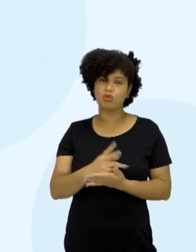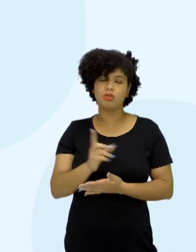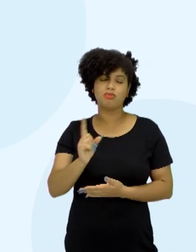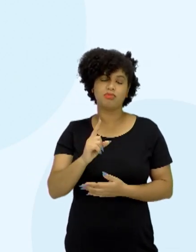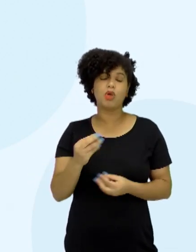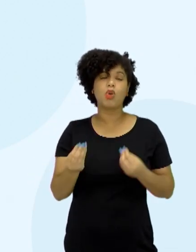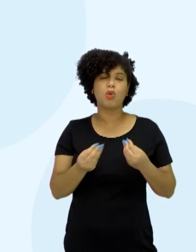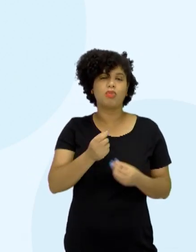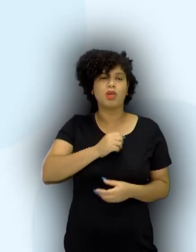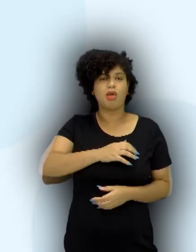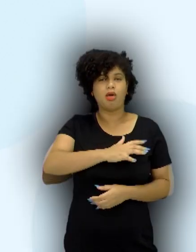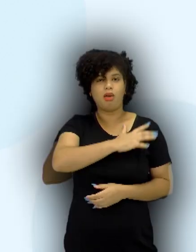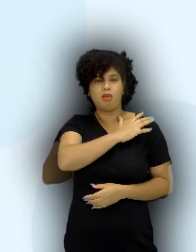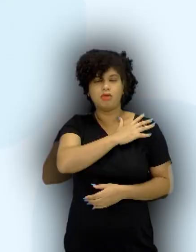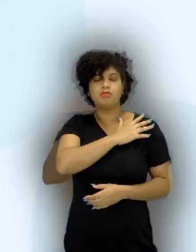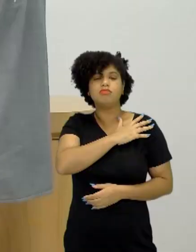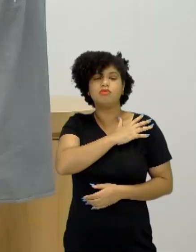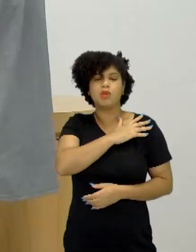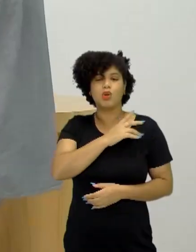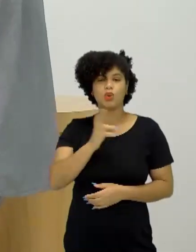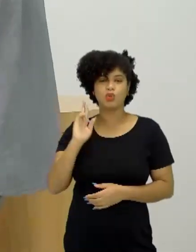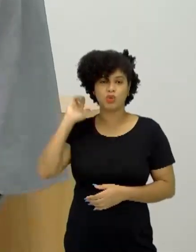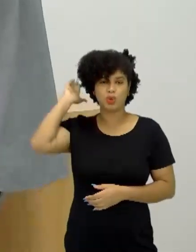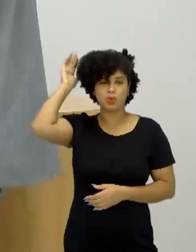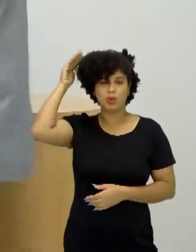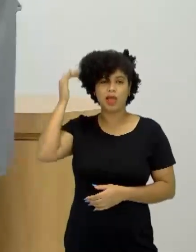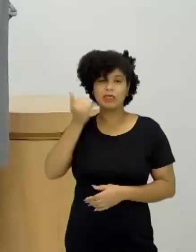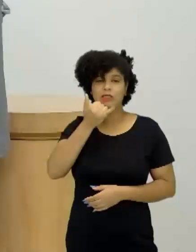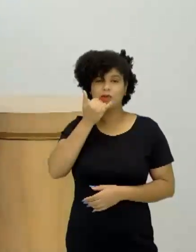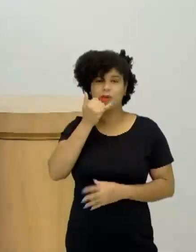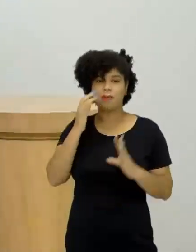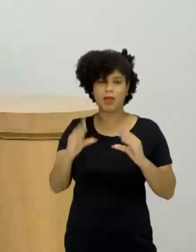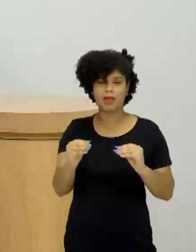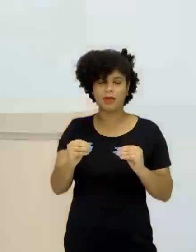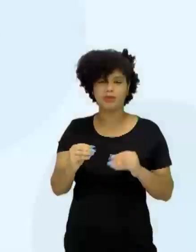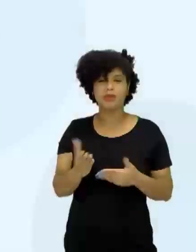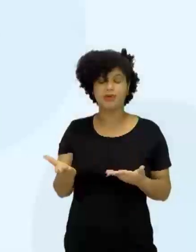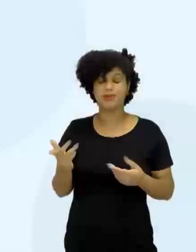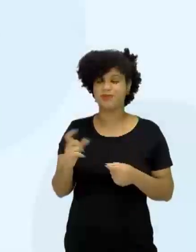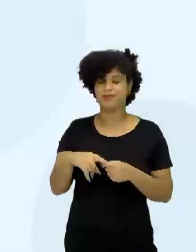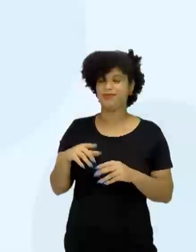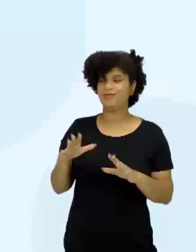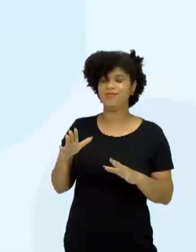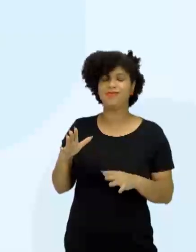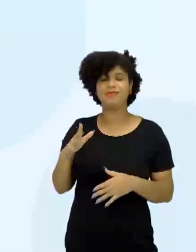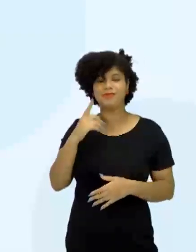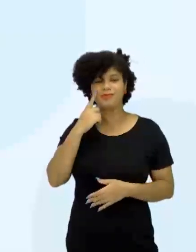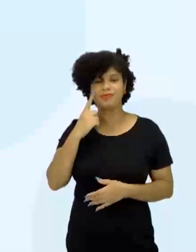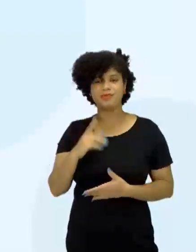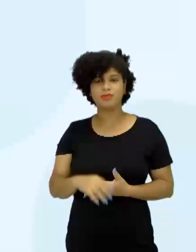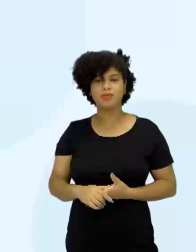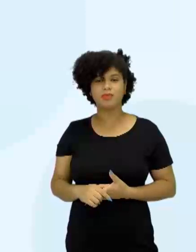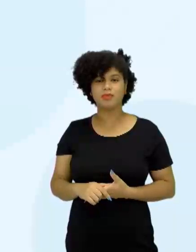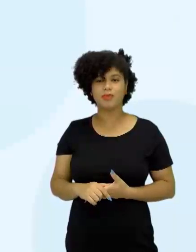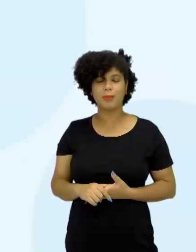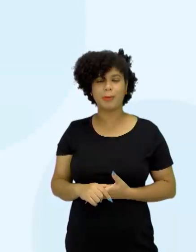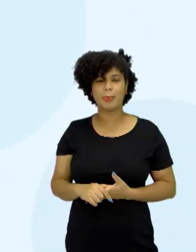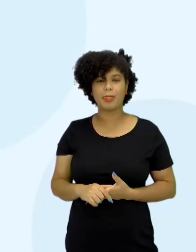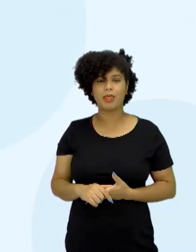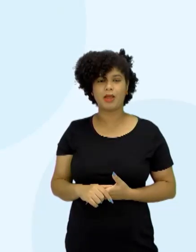golpe republicano. Opa, Beleza. desliguei aqui, pronto. Eu quero chamar a atenção para essa